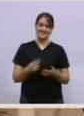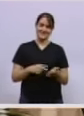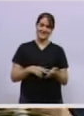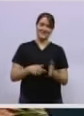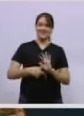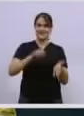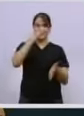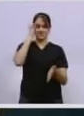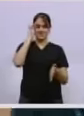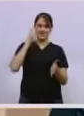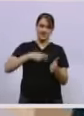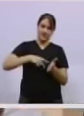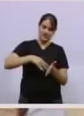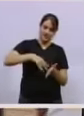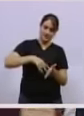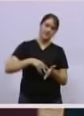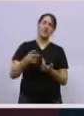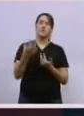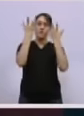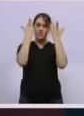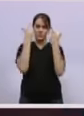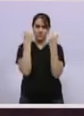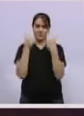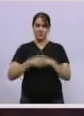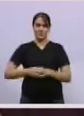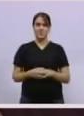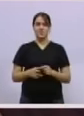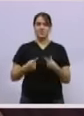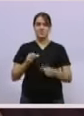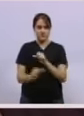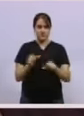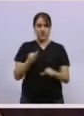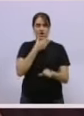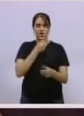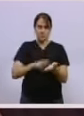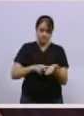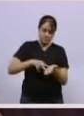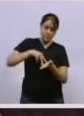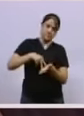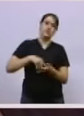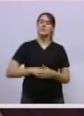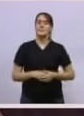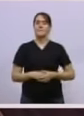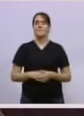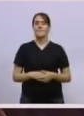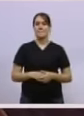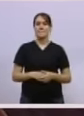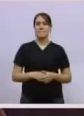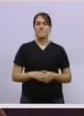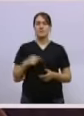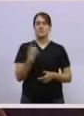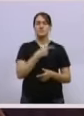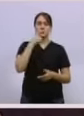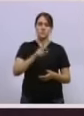gente queria viver demais as coisas. A sua estrutura para ficar de pé, você não tem noção do esforço que essa